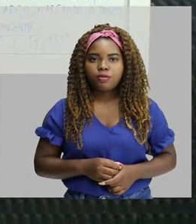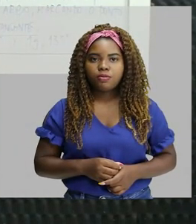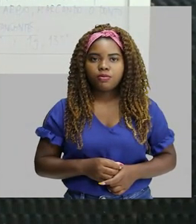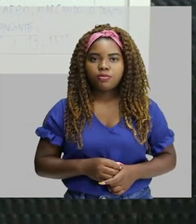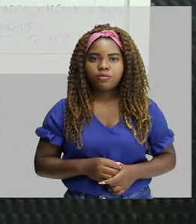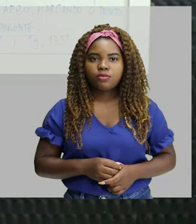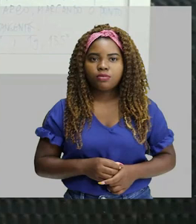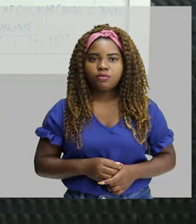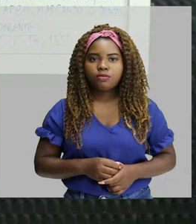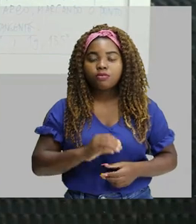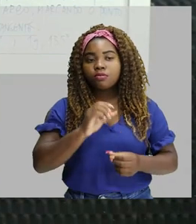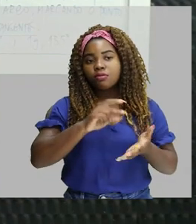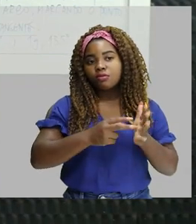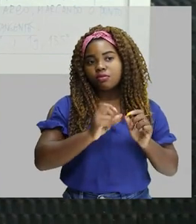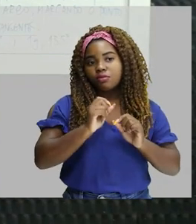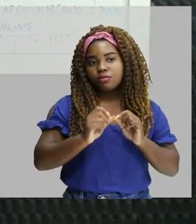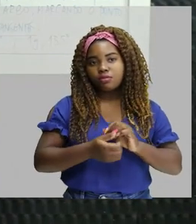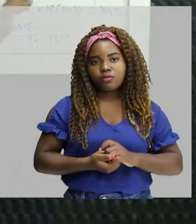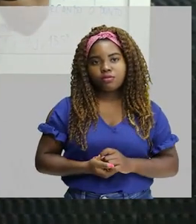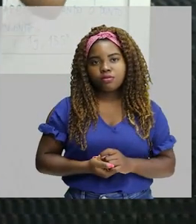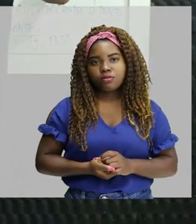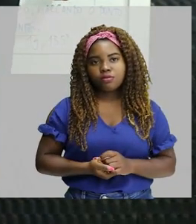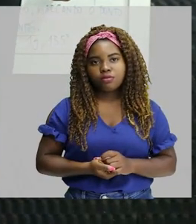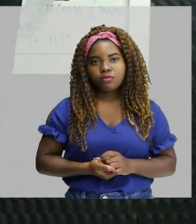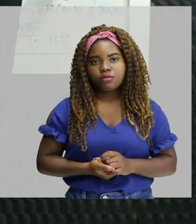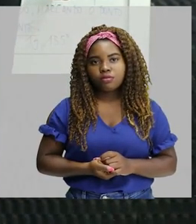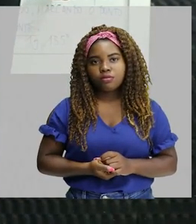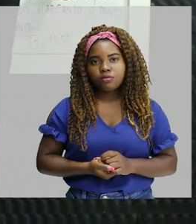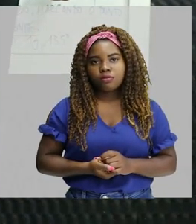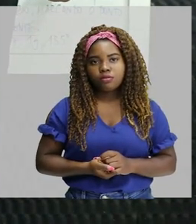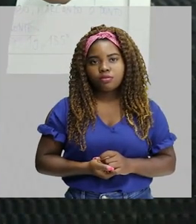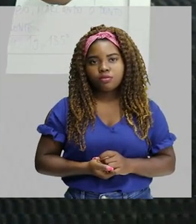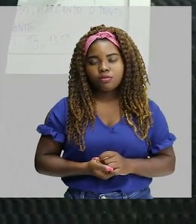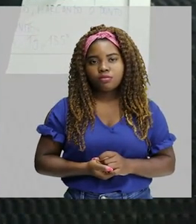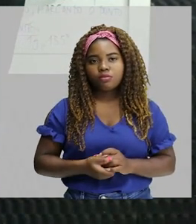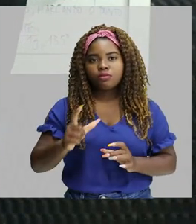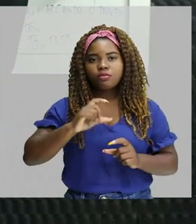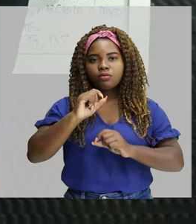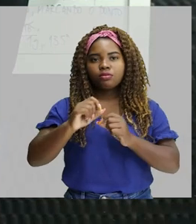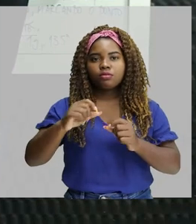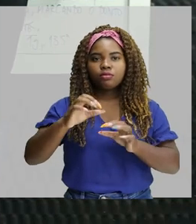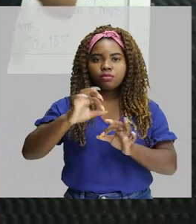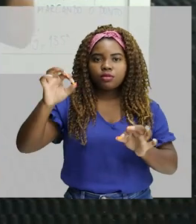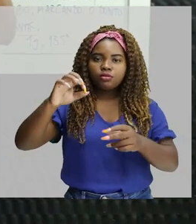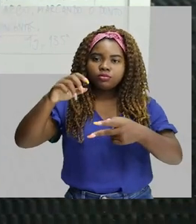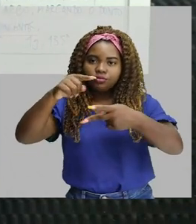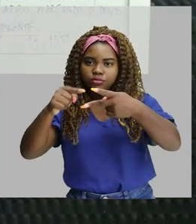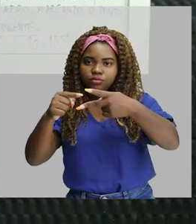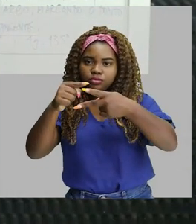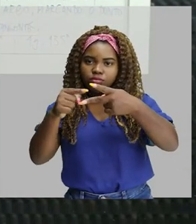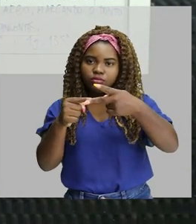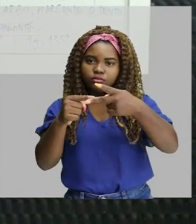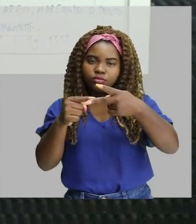45º Isso quer dizer o quê que nós temos aqui ó essa medida aqui esse